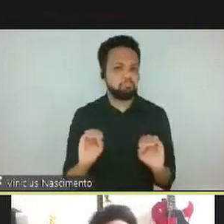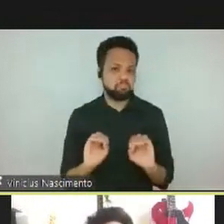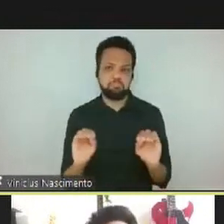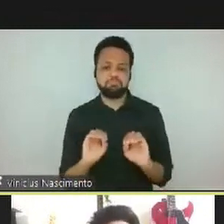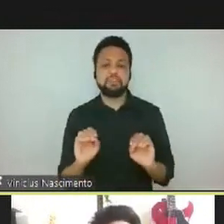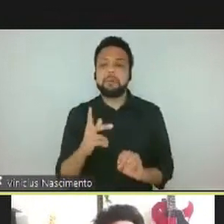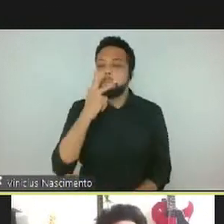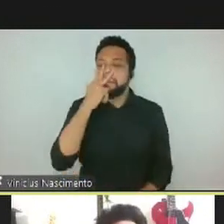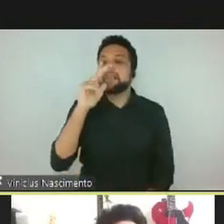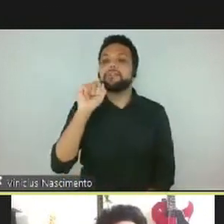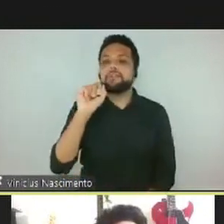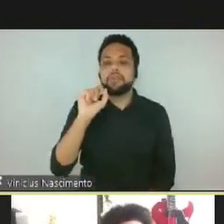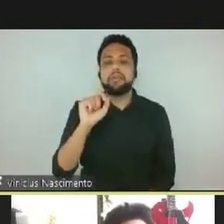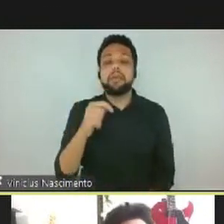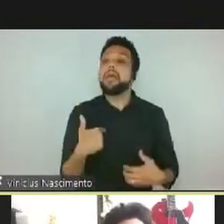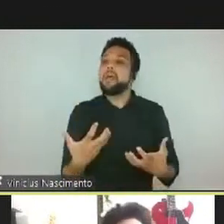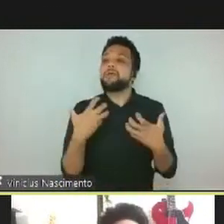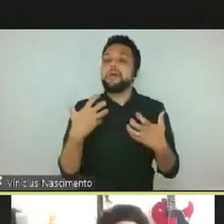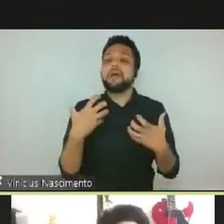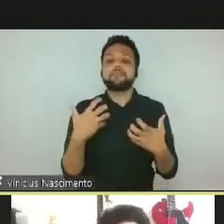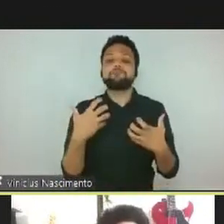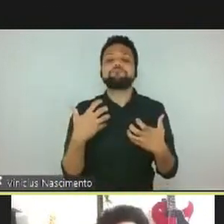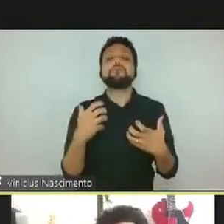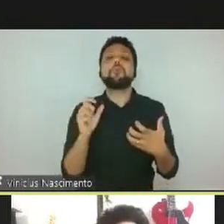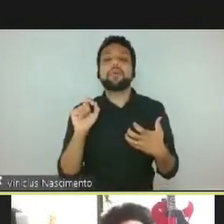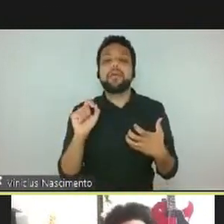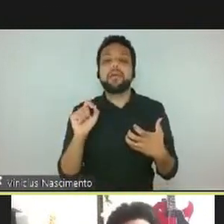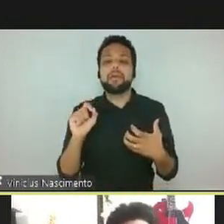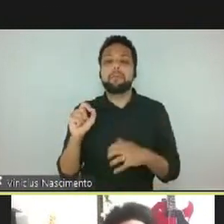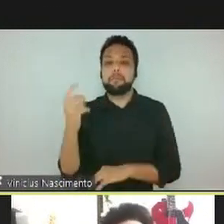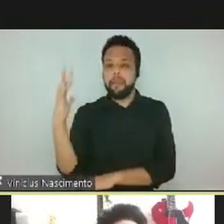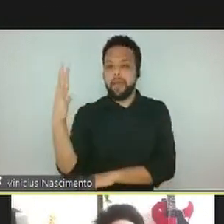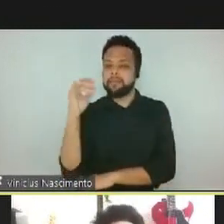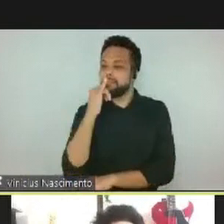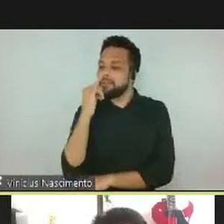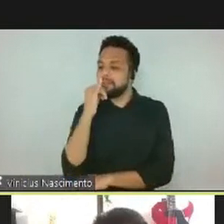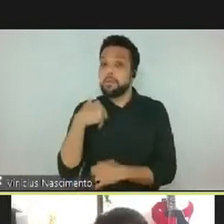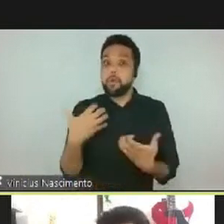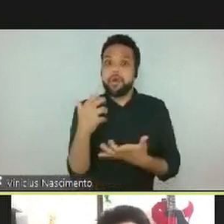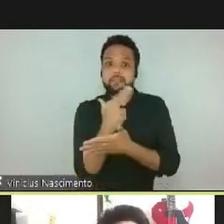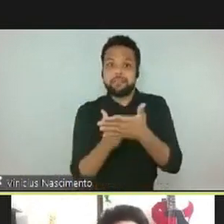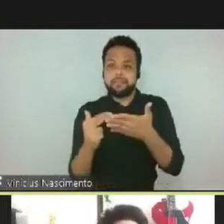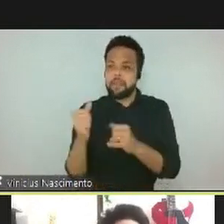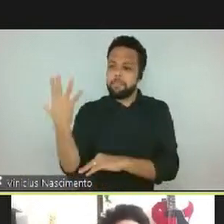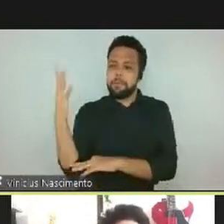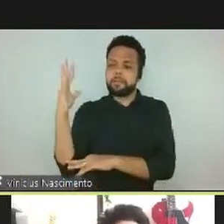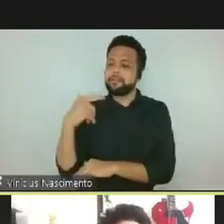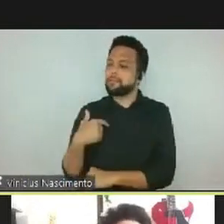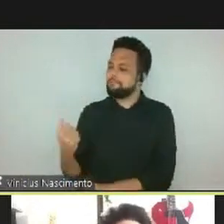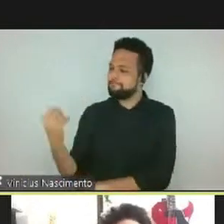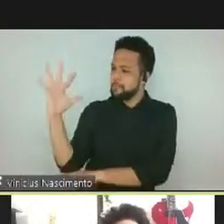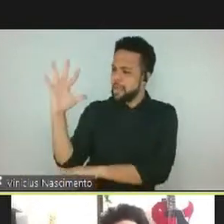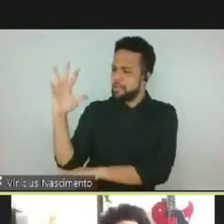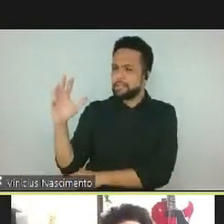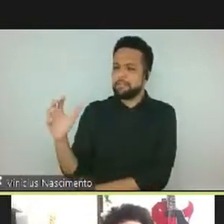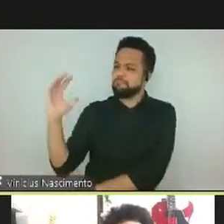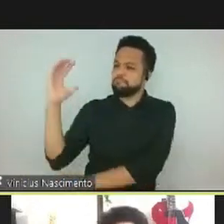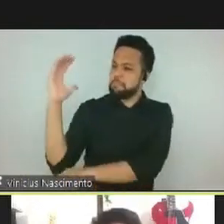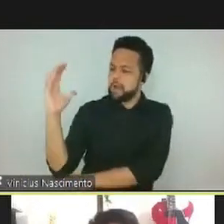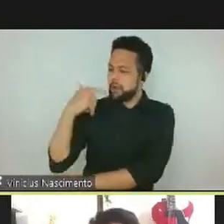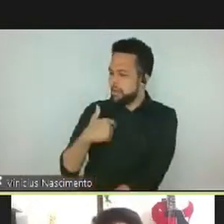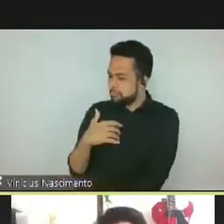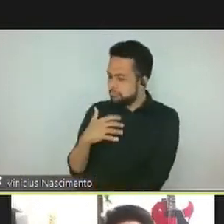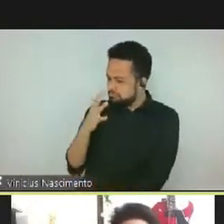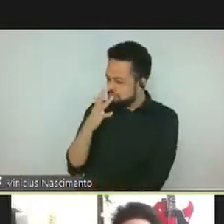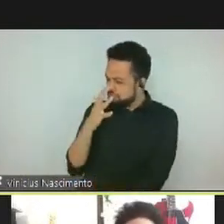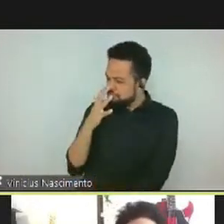assim, eu quero desenhar uma planta, então eu fico olhando para a planta, eu fico sentindo, eu toco a planta, né? Eu quero desenhar